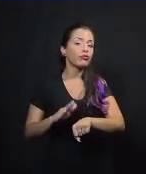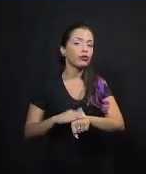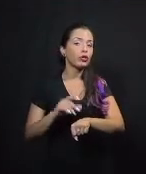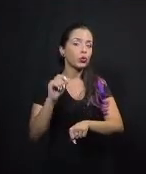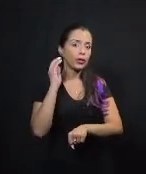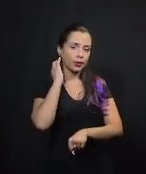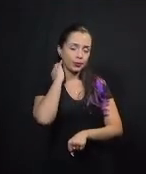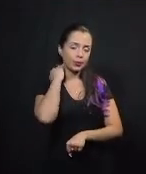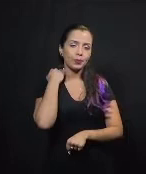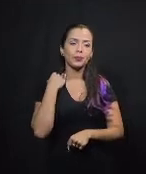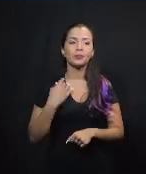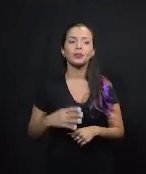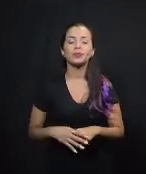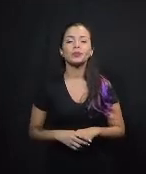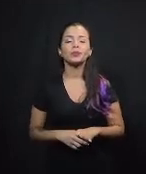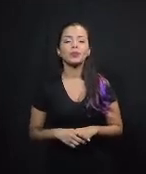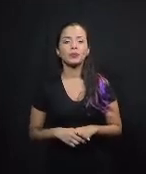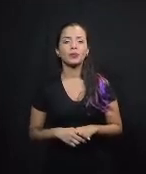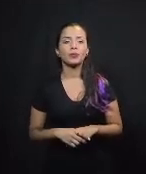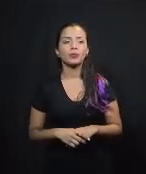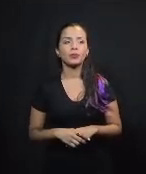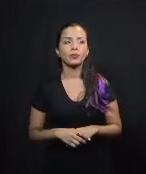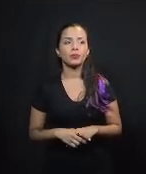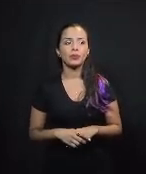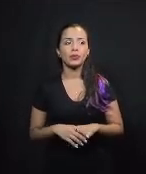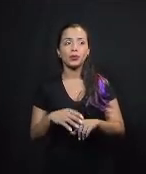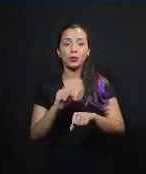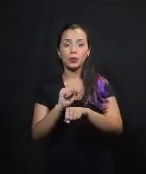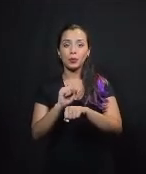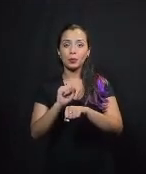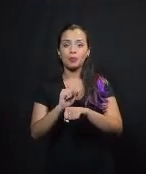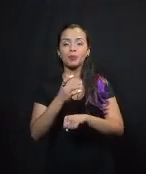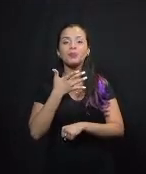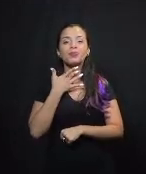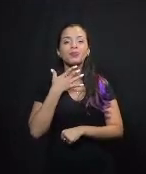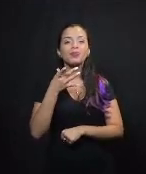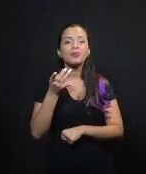no um momentinho aqui, eu já interrompo.